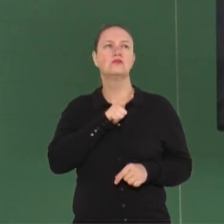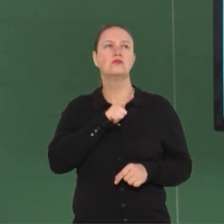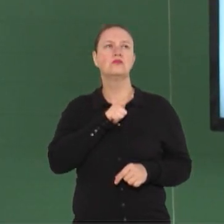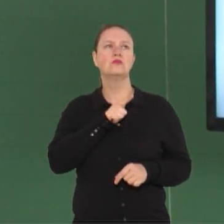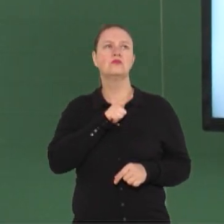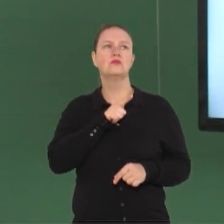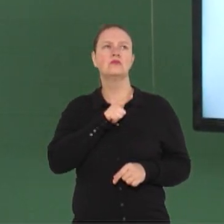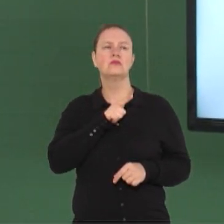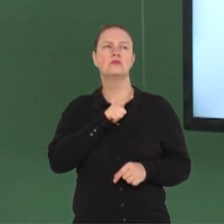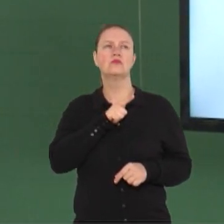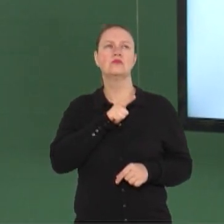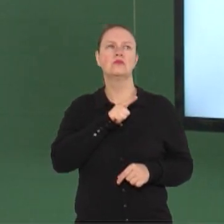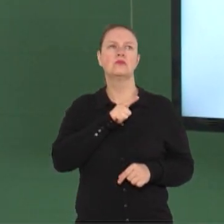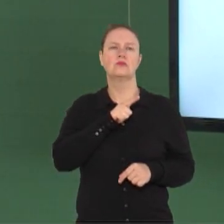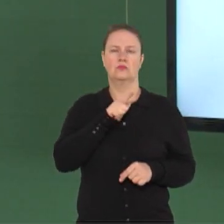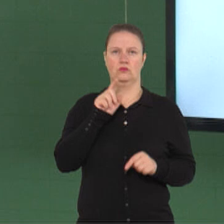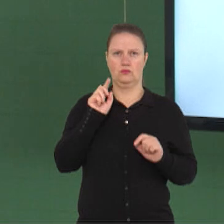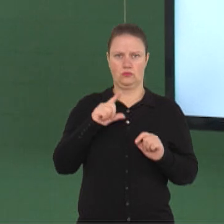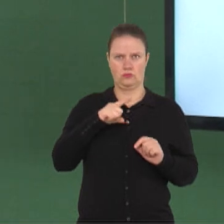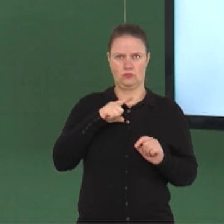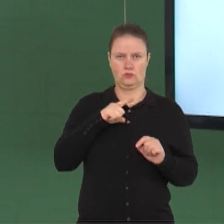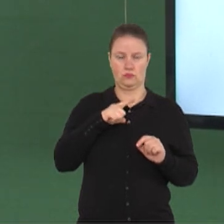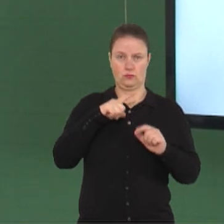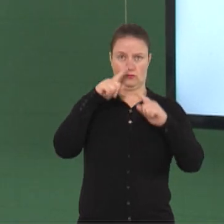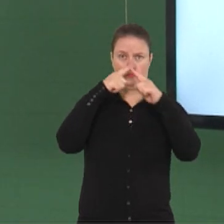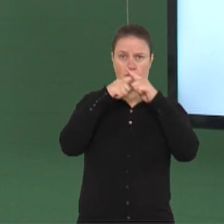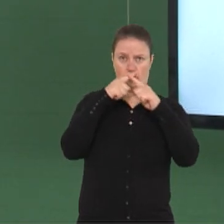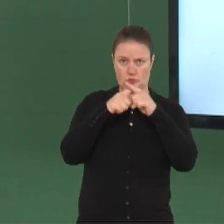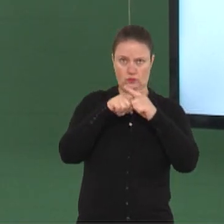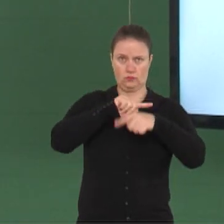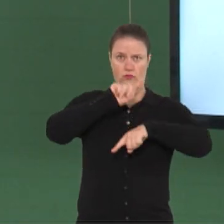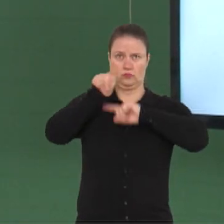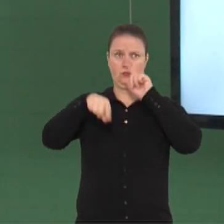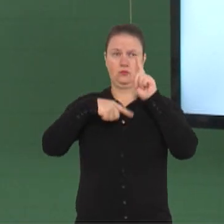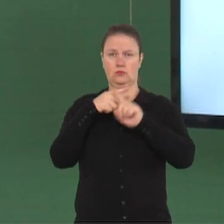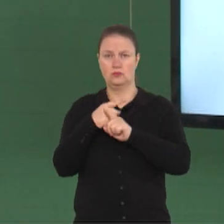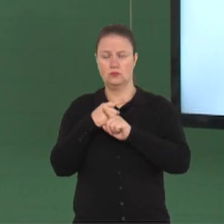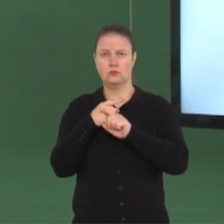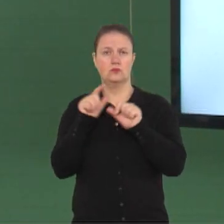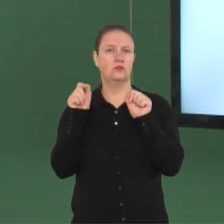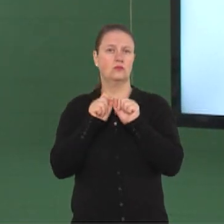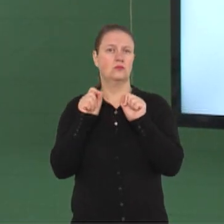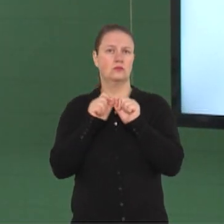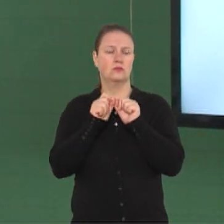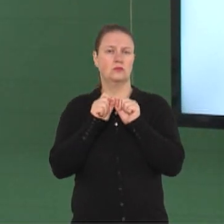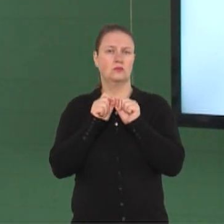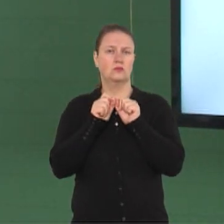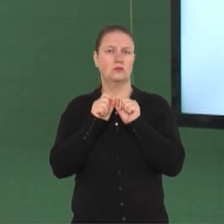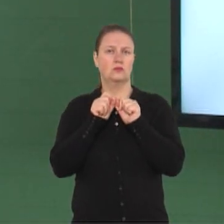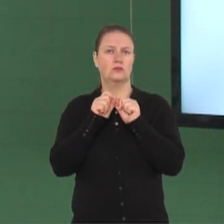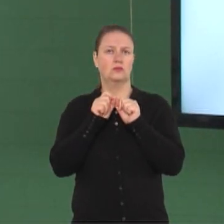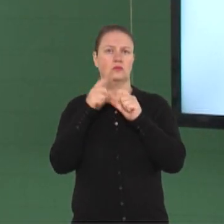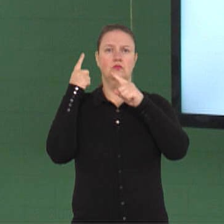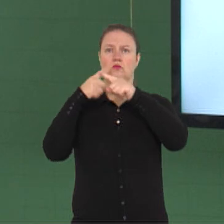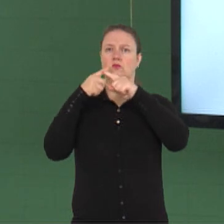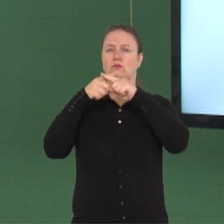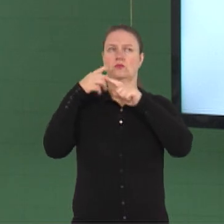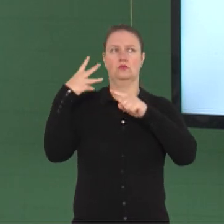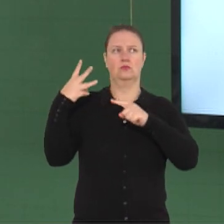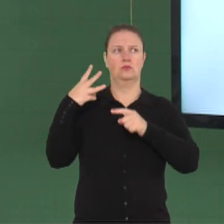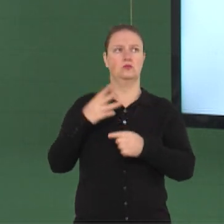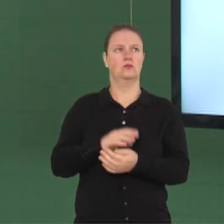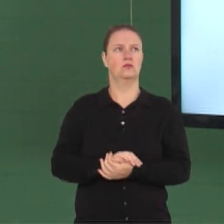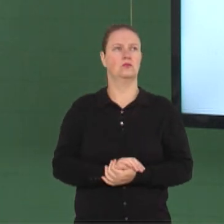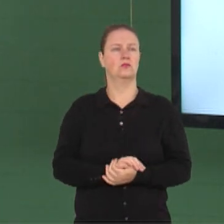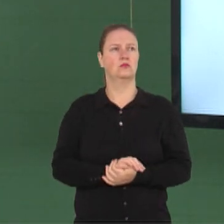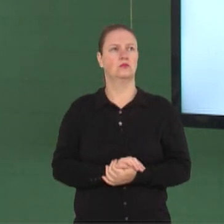quadrado para ser resolvido, tenho a multiplicação, e depois de resolver o quadrado, eu tenho ainda a multiplicação por 3.